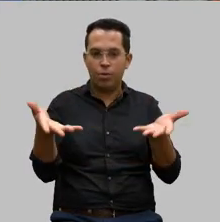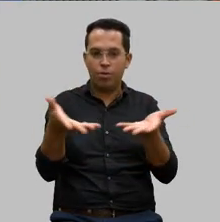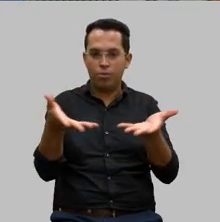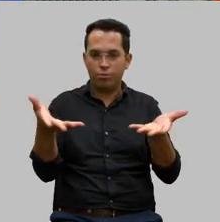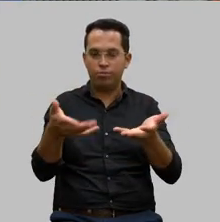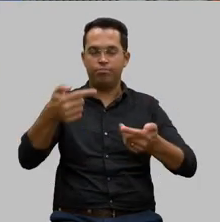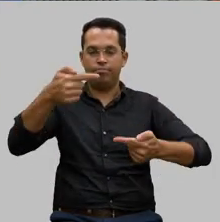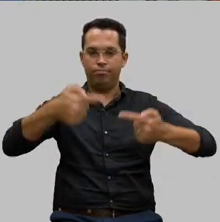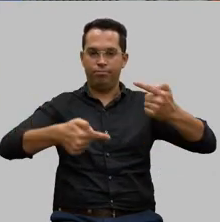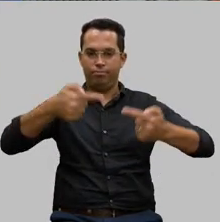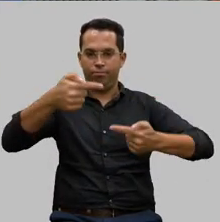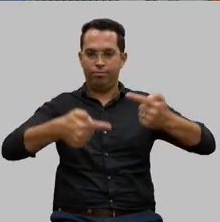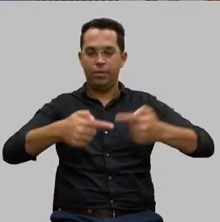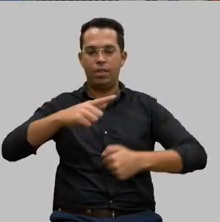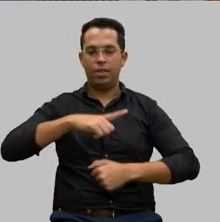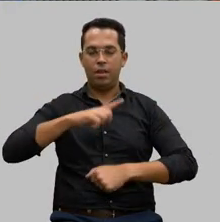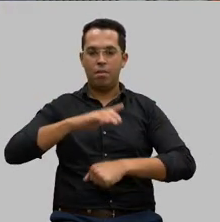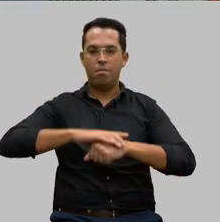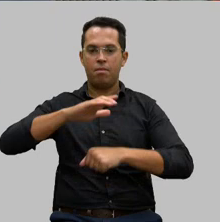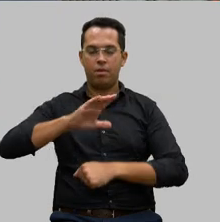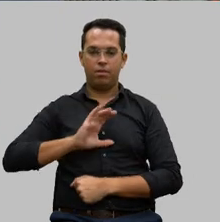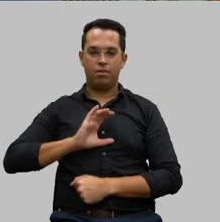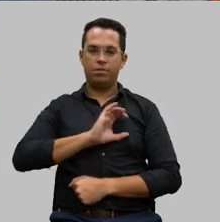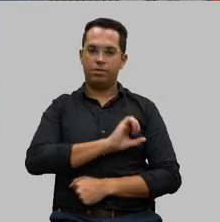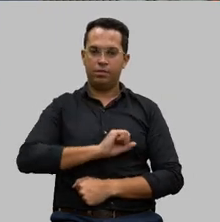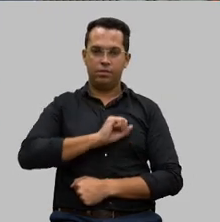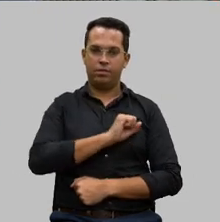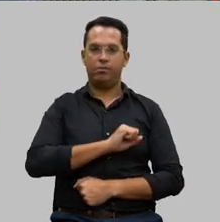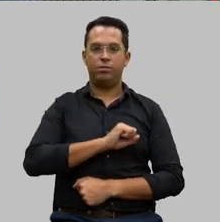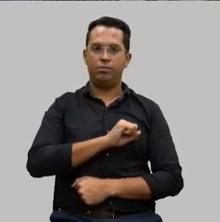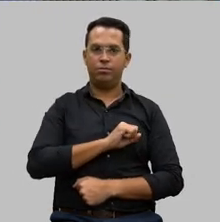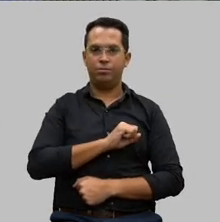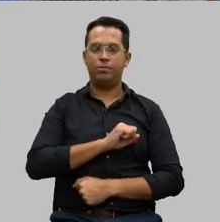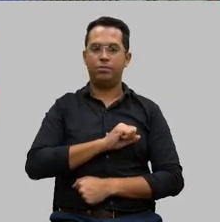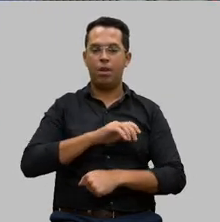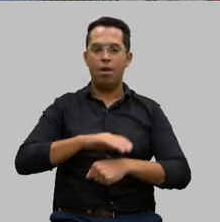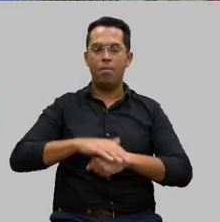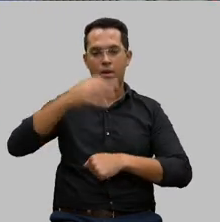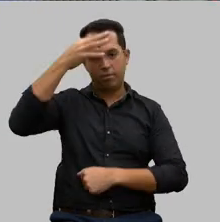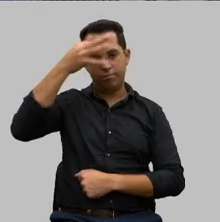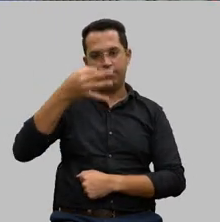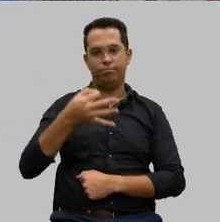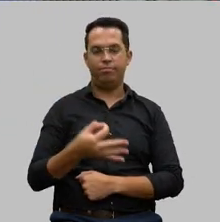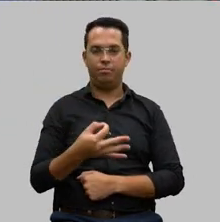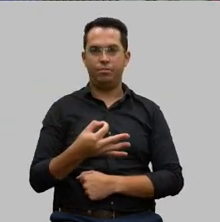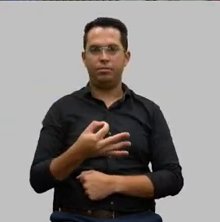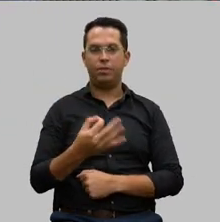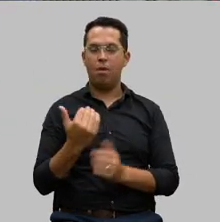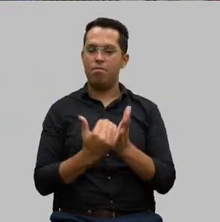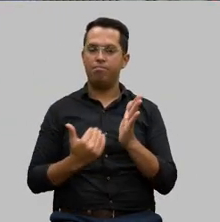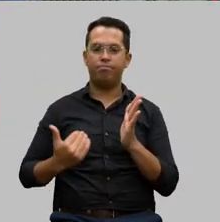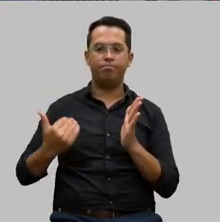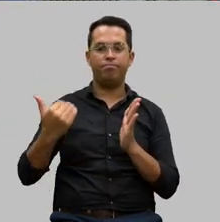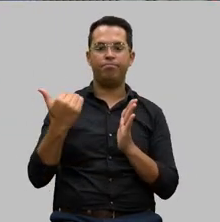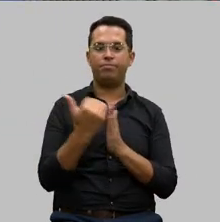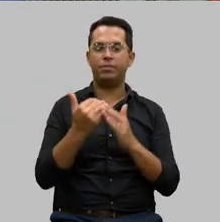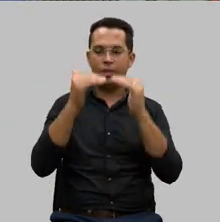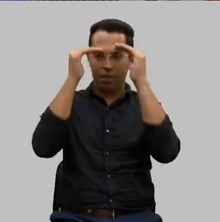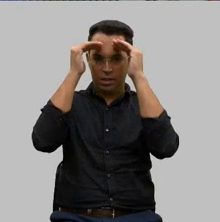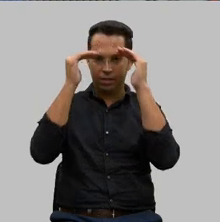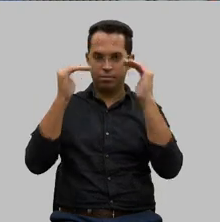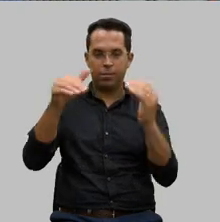tenham mais amor mais dignidade e acima de tudo mais respeito com os